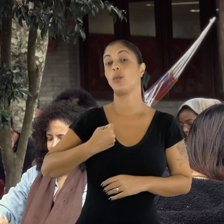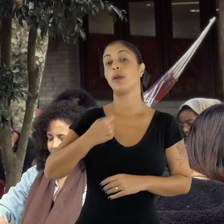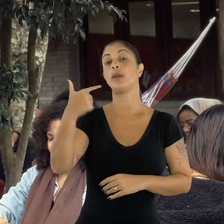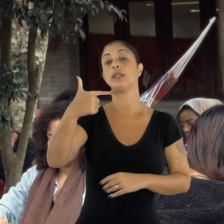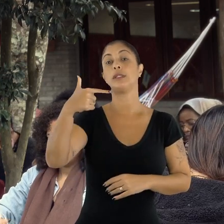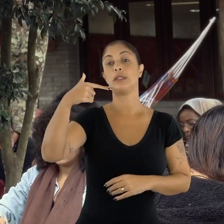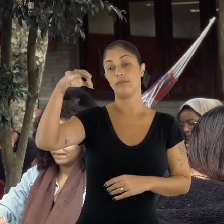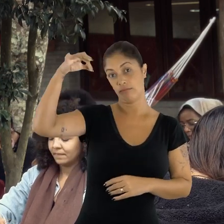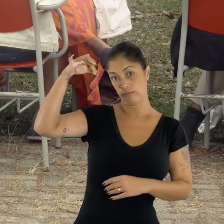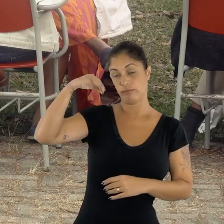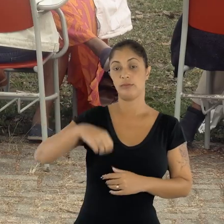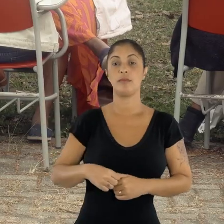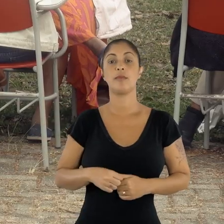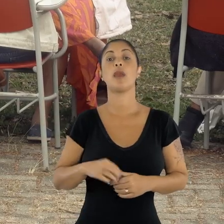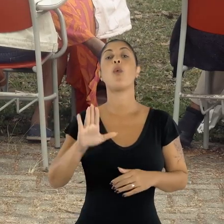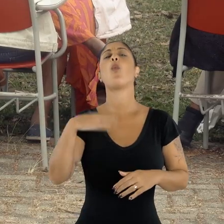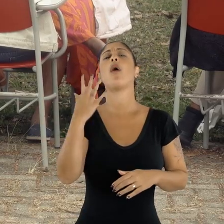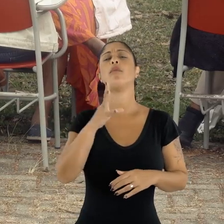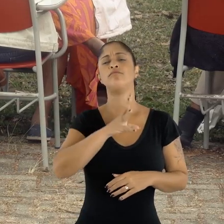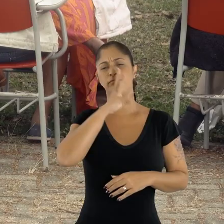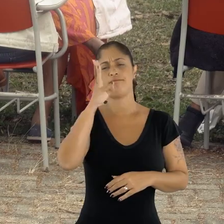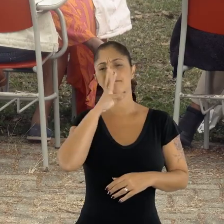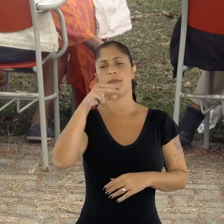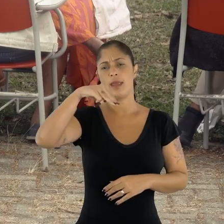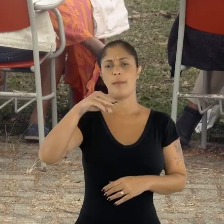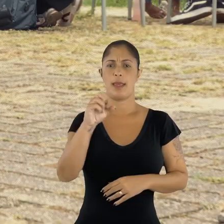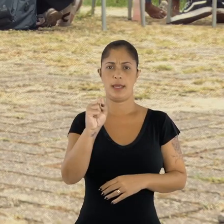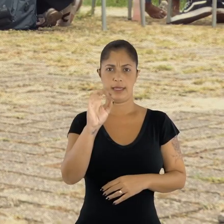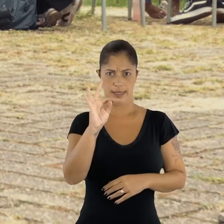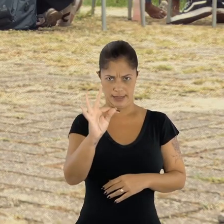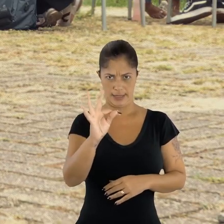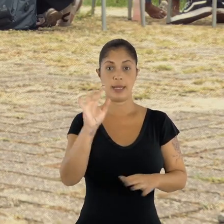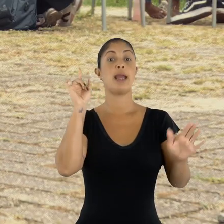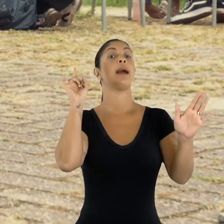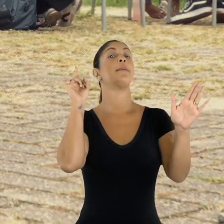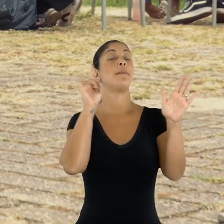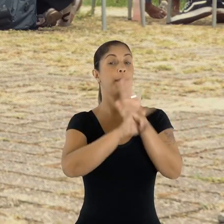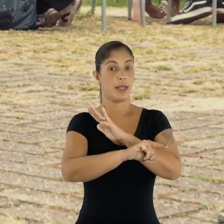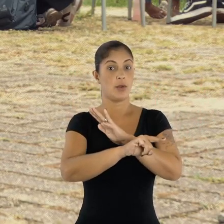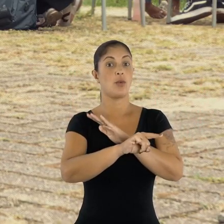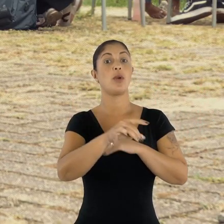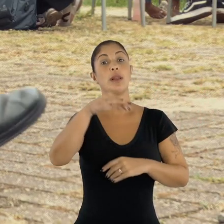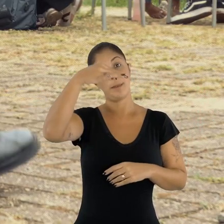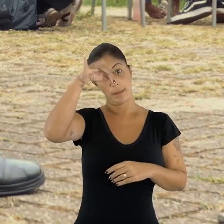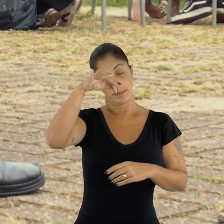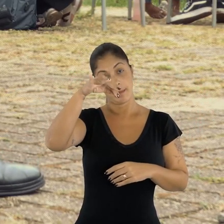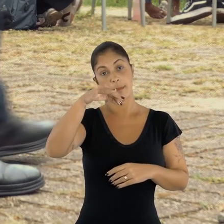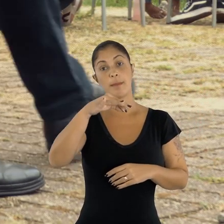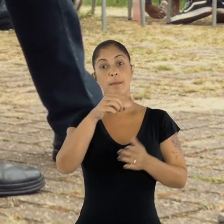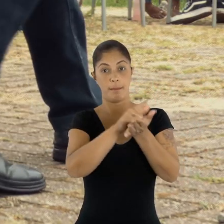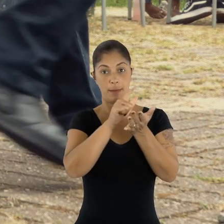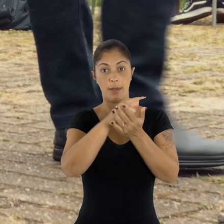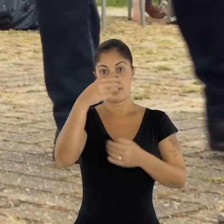número 2. Qual é o maior equívoco do MST? A pergunta para quem tem